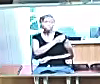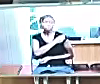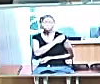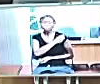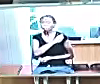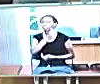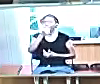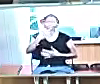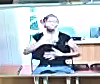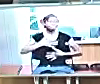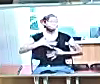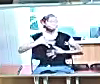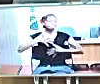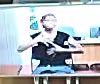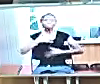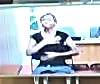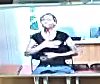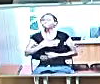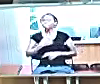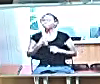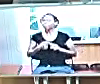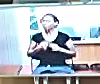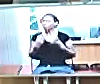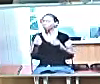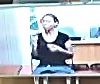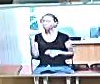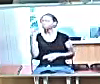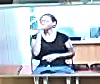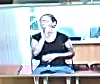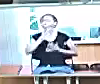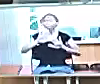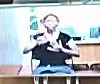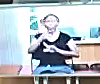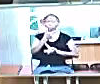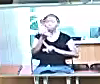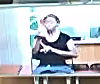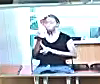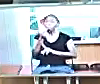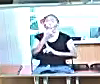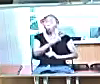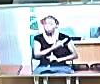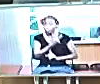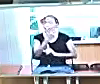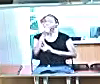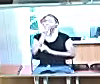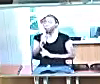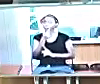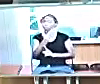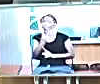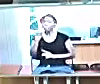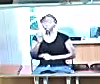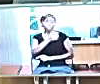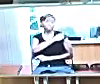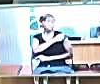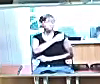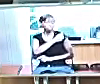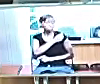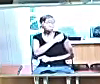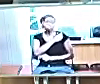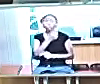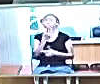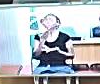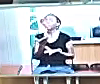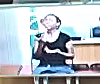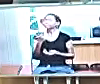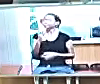gratificante por inúmeras dificuldades mas são 2.300 alunos estudantes que não têm a oportunidade